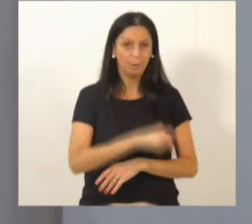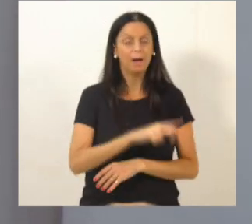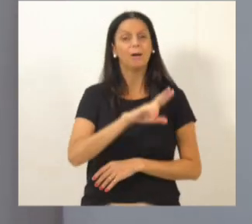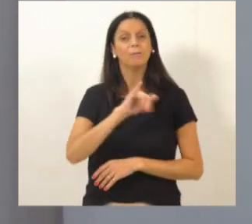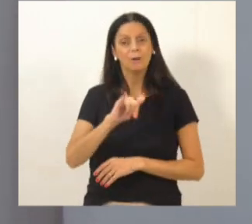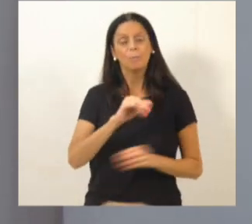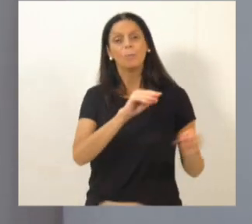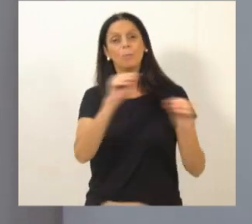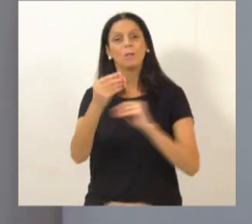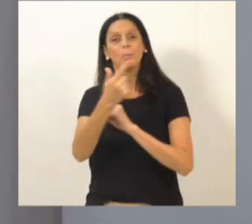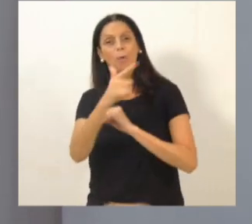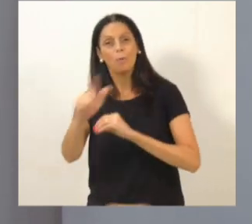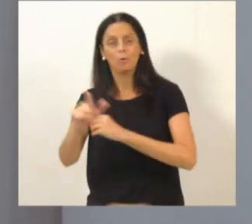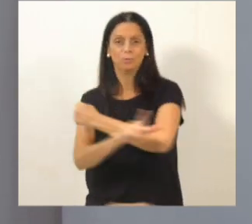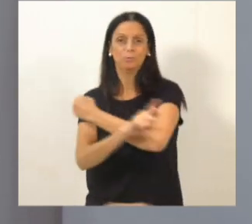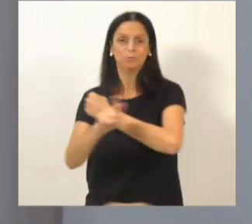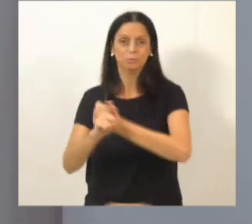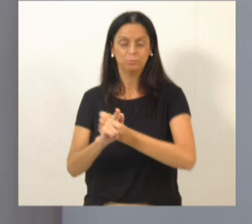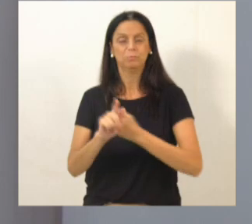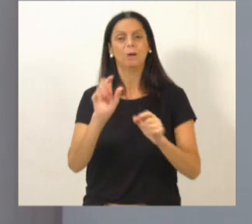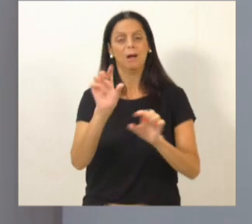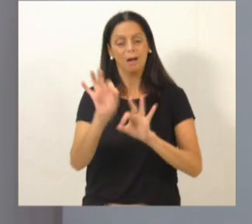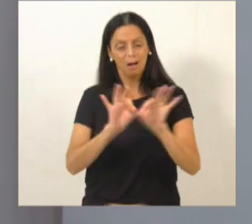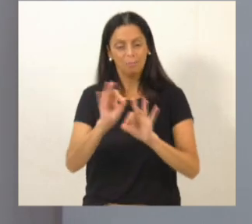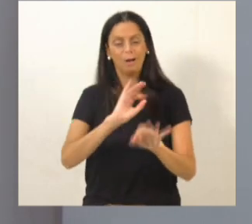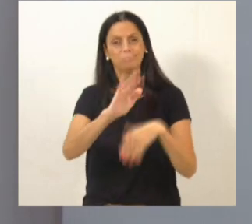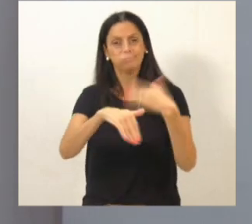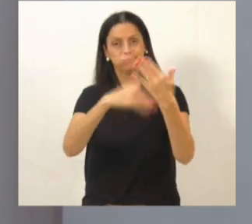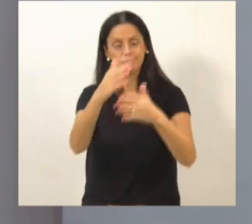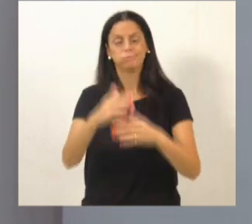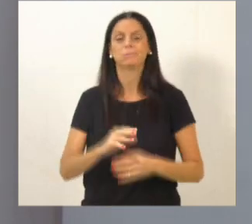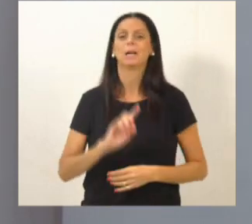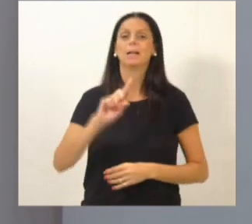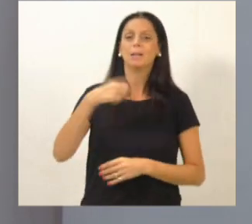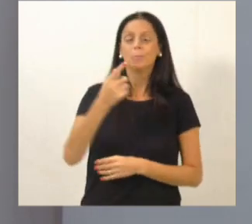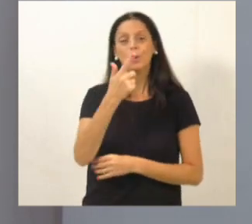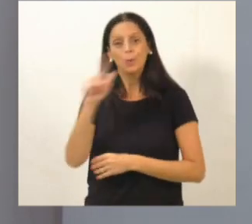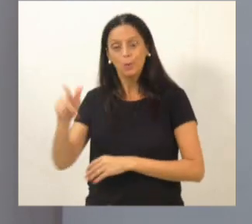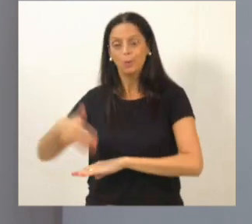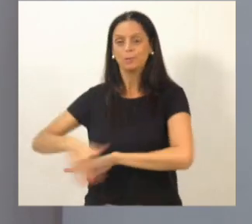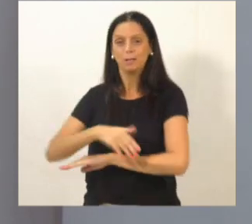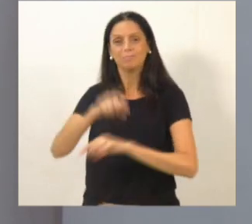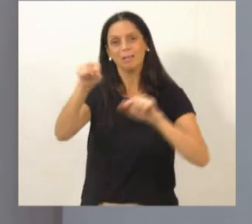Rez, mas para evoluir com isso e, a partir daí, seguir adiante.